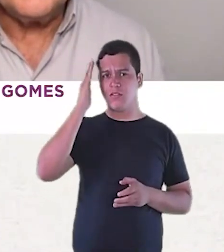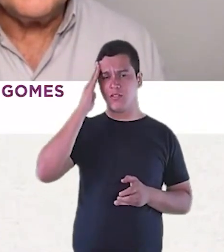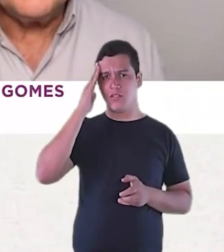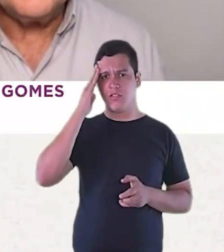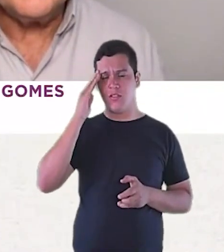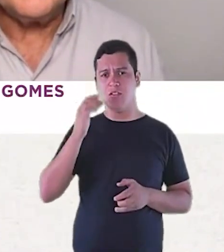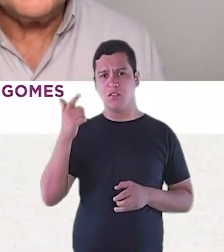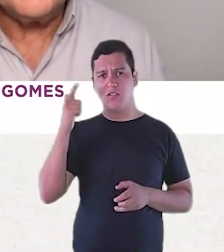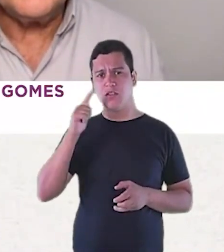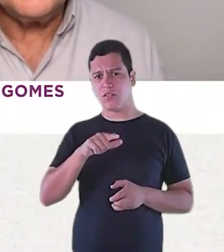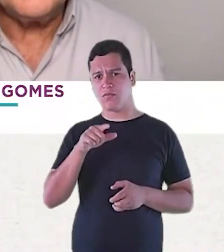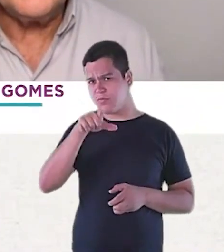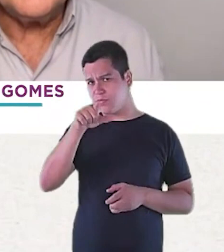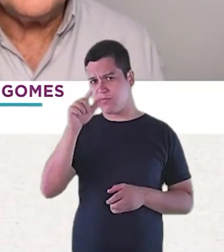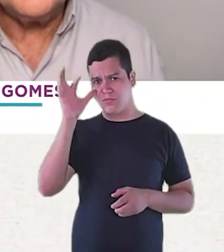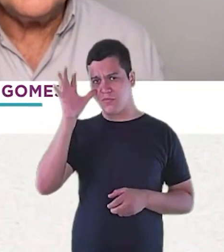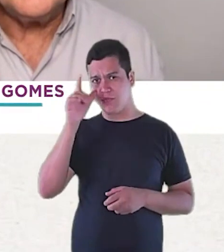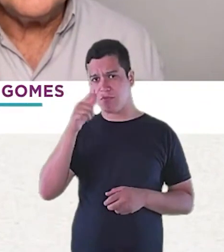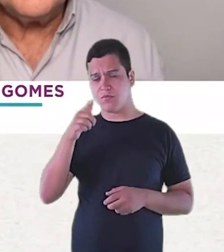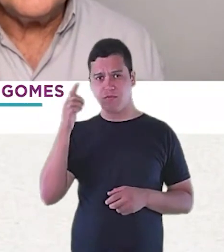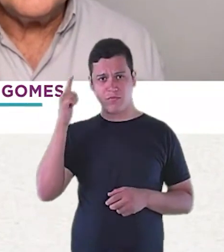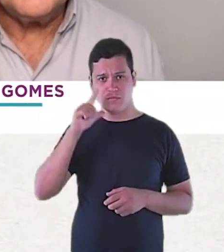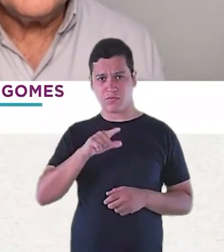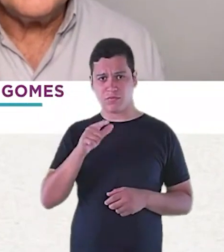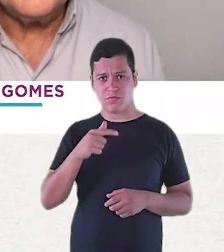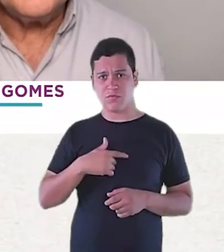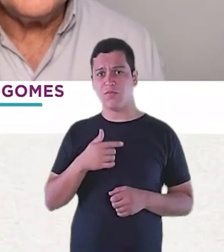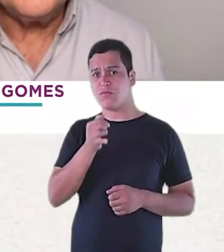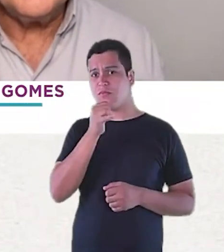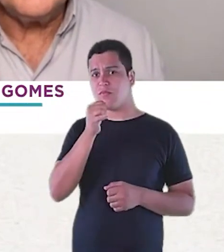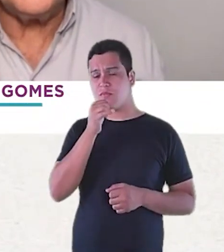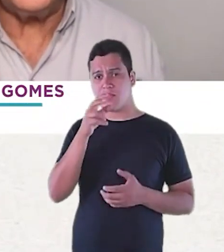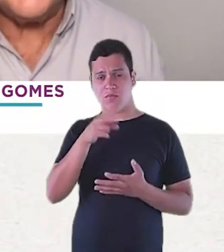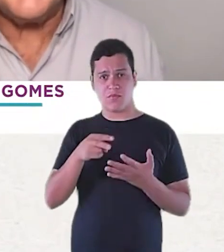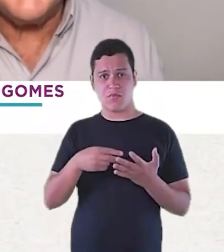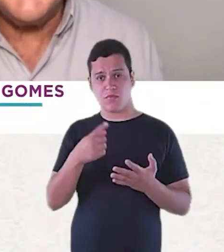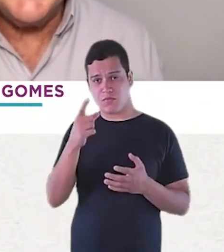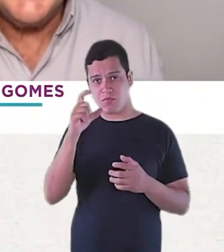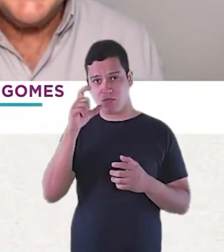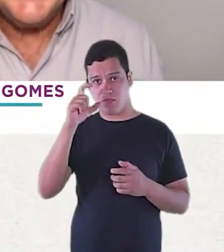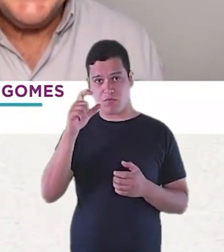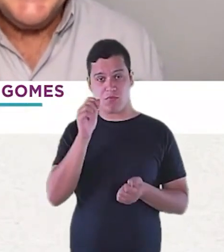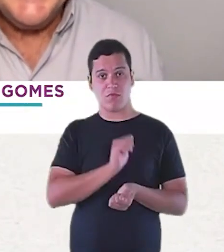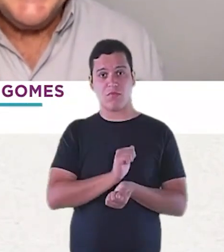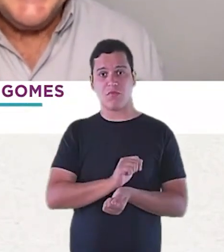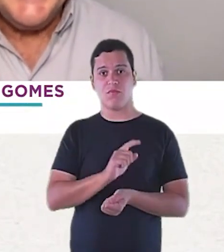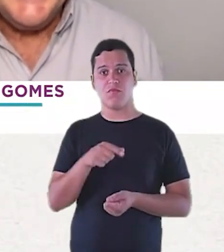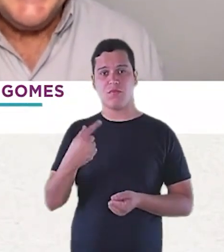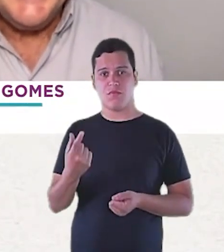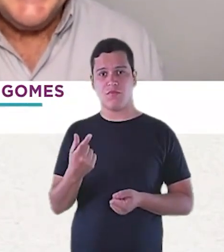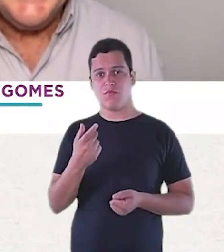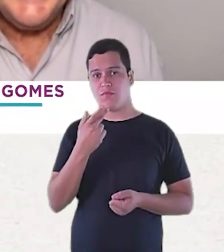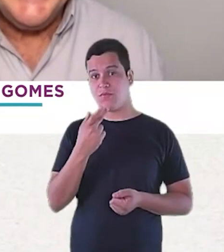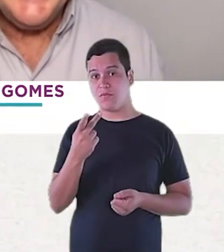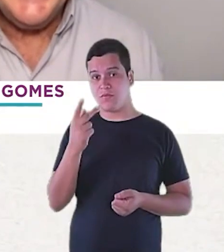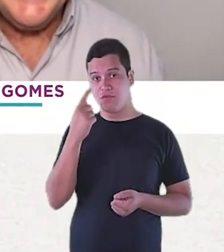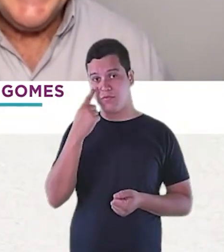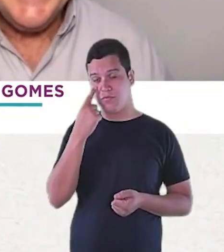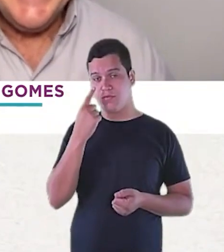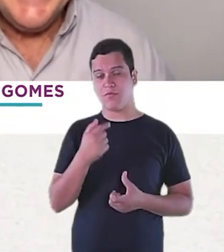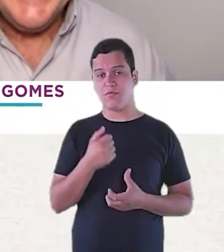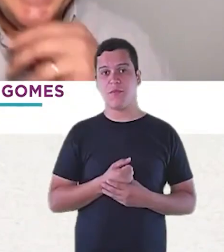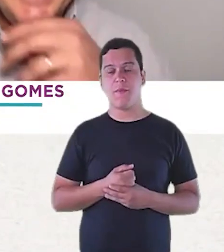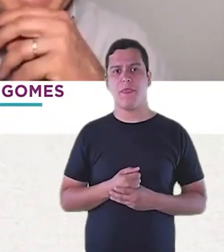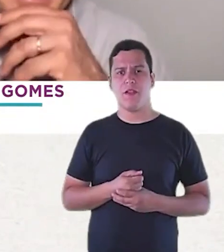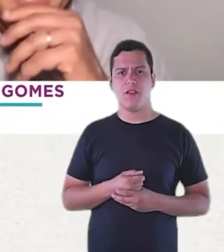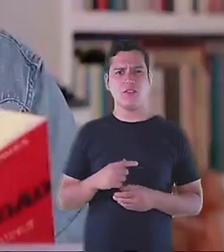e parar depois de ler um parágrafo como esse. Um aguaceiro desabou sobre as